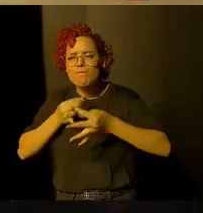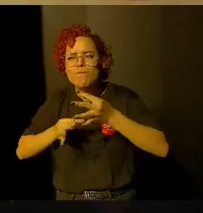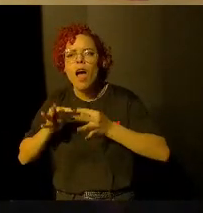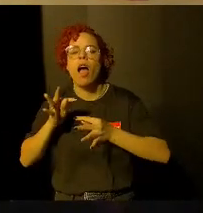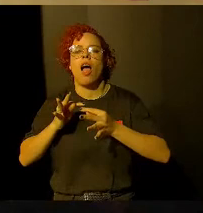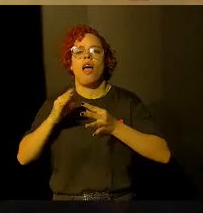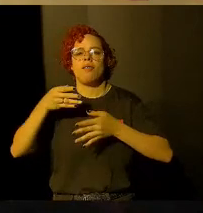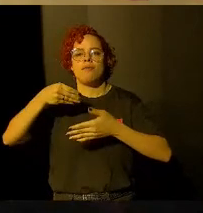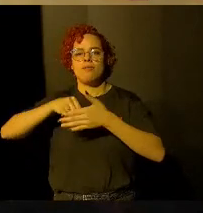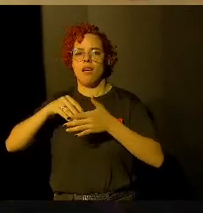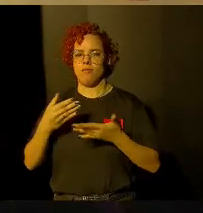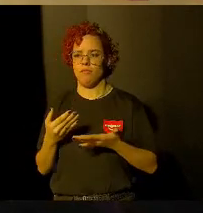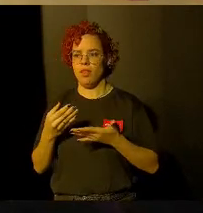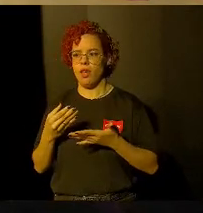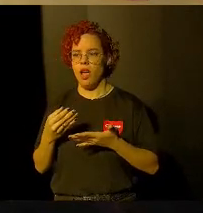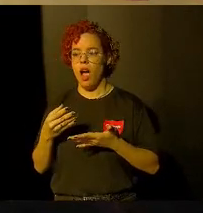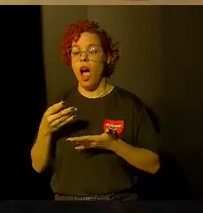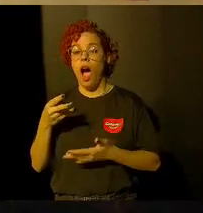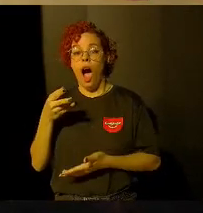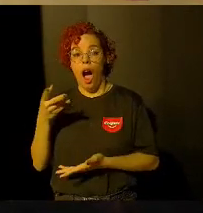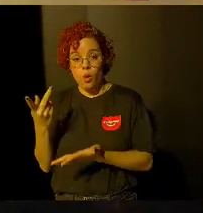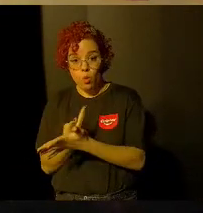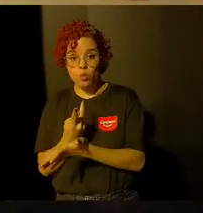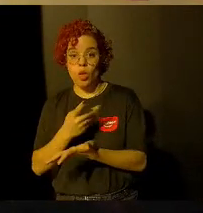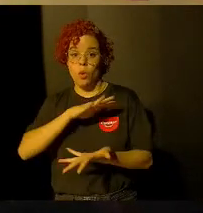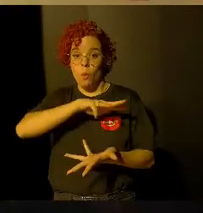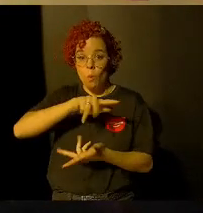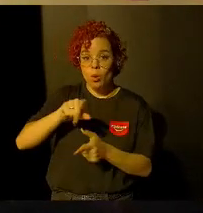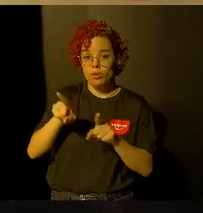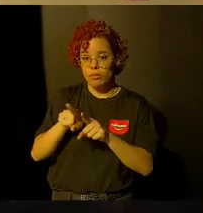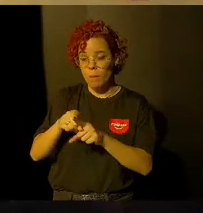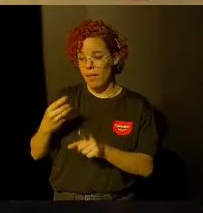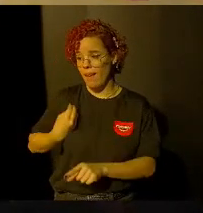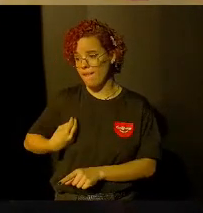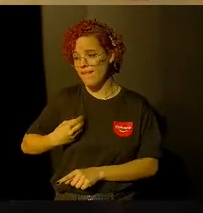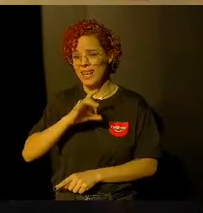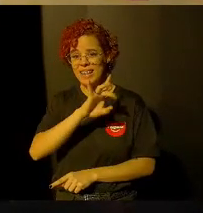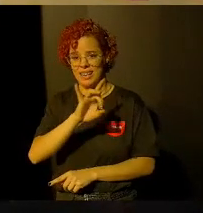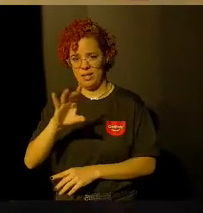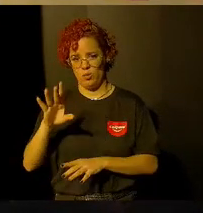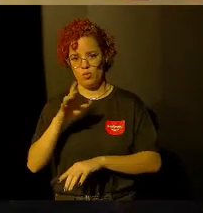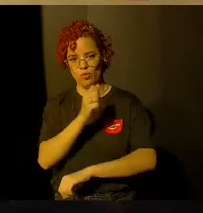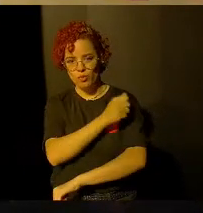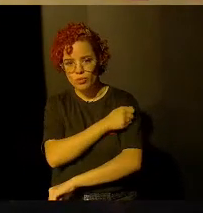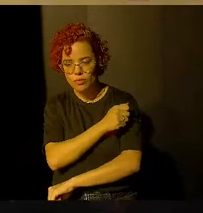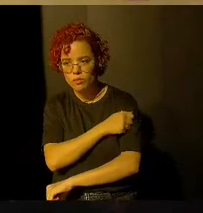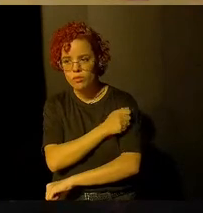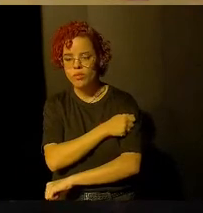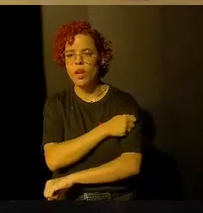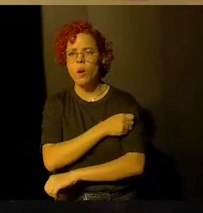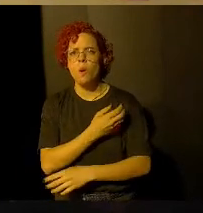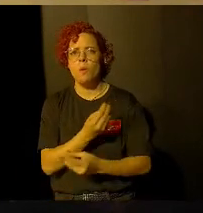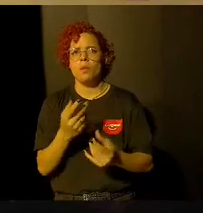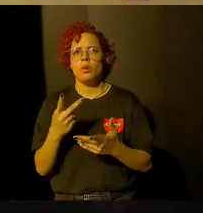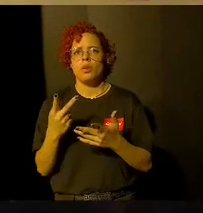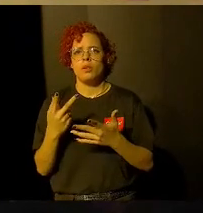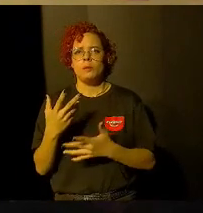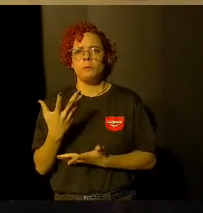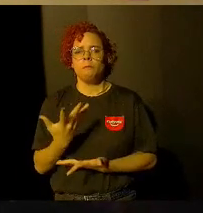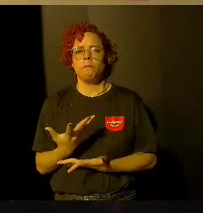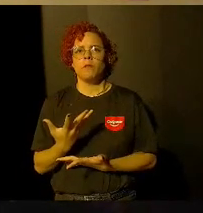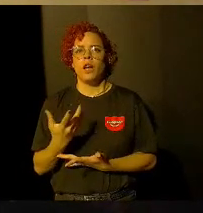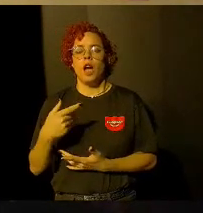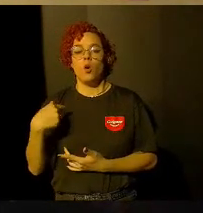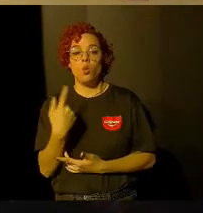certa no mundo e tá na vida dessas e desses estudantes muitas vezes o que a gente faz né como Educadora